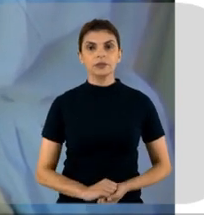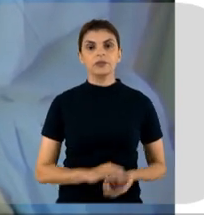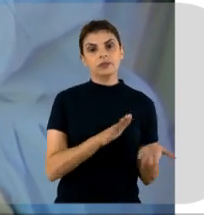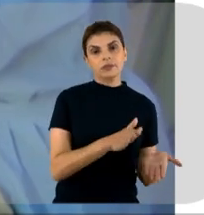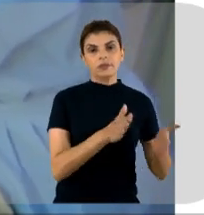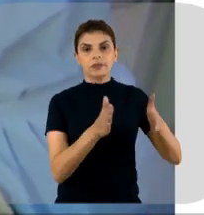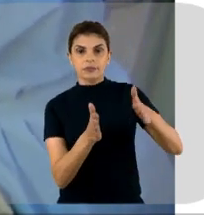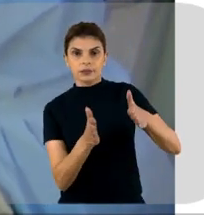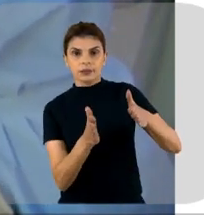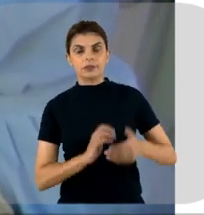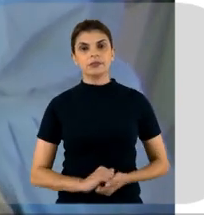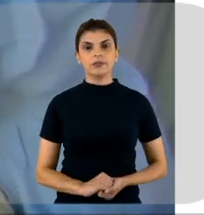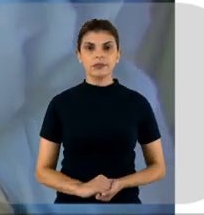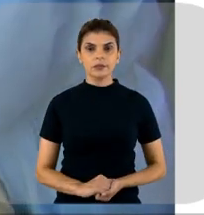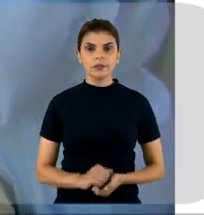1, 2, 3.